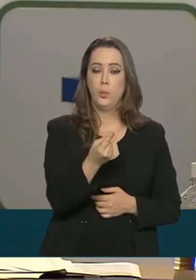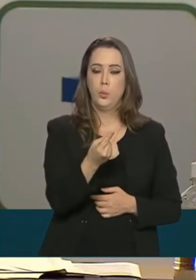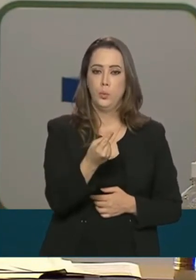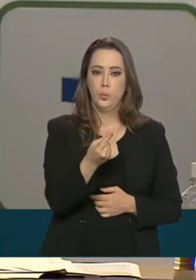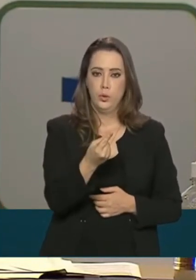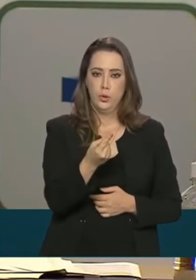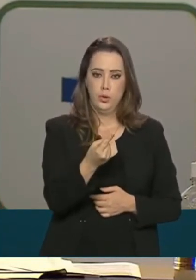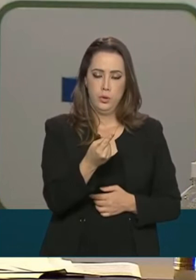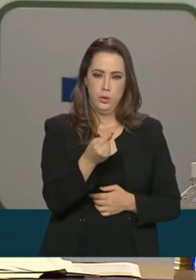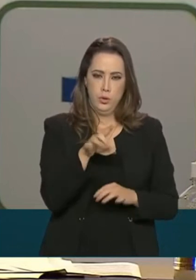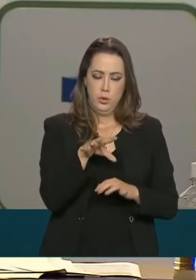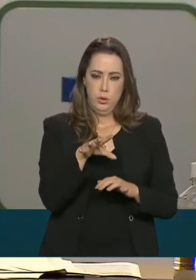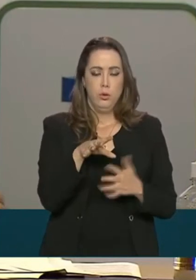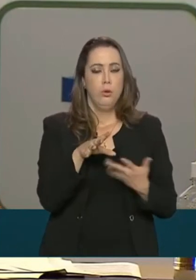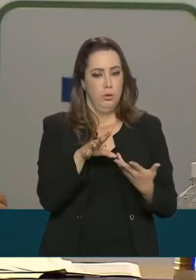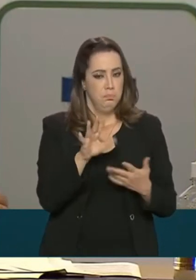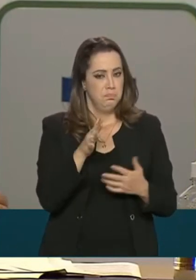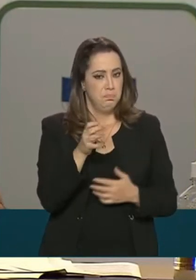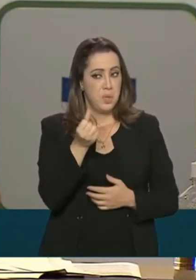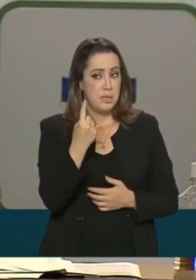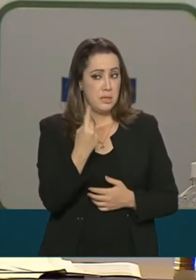94.882, desses